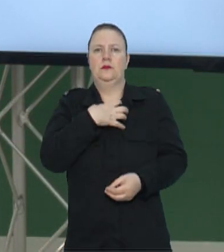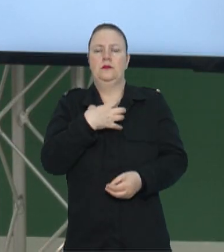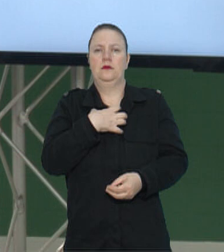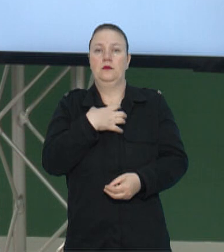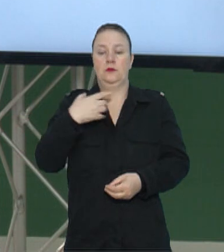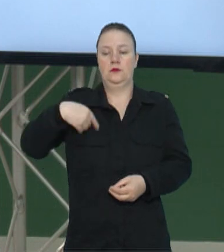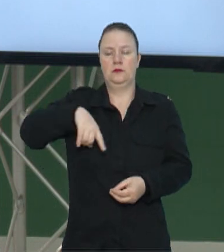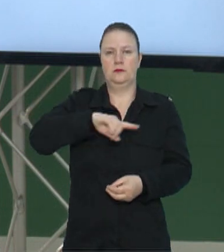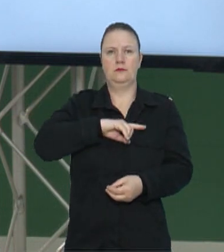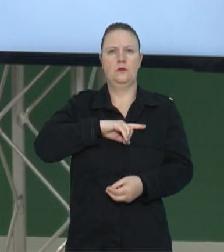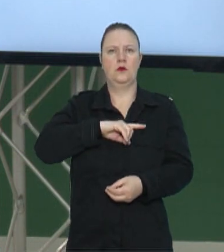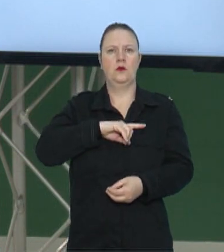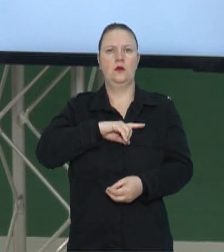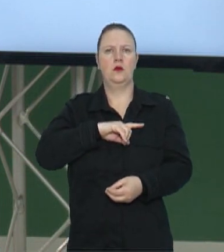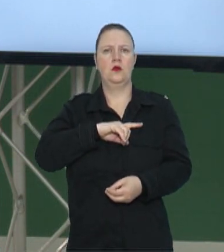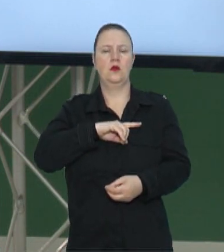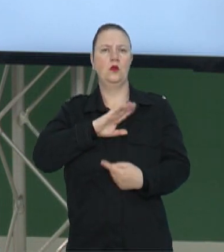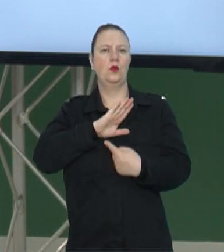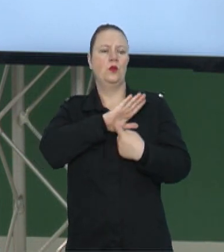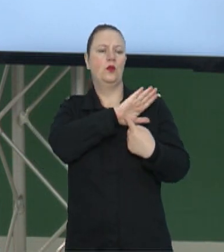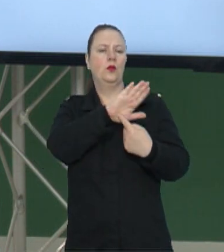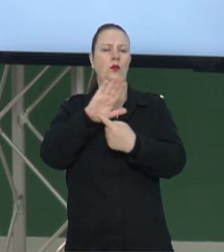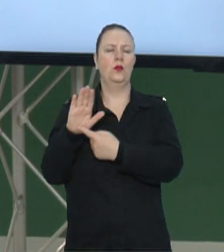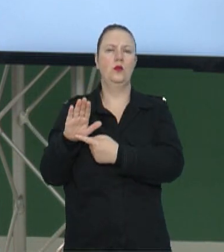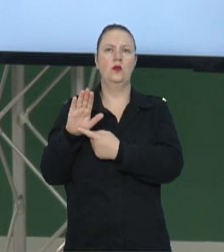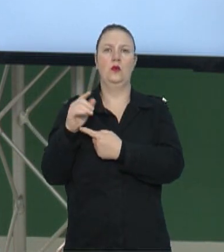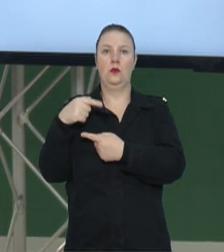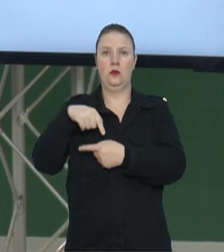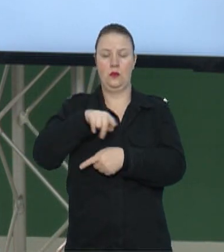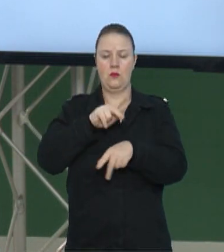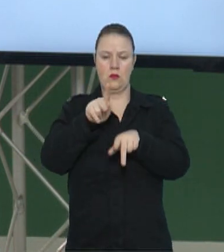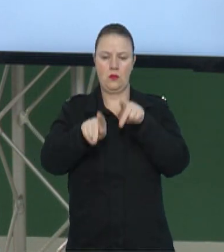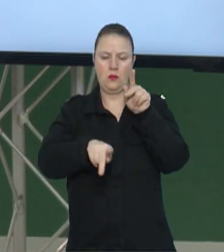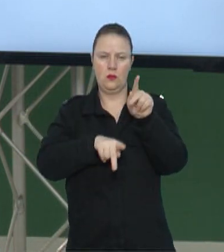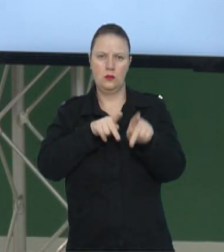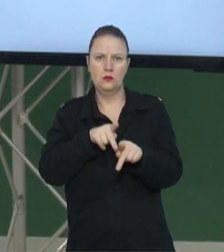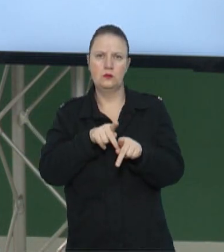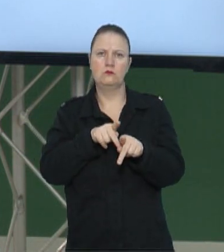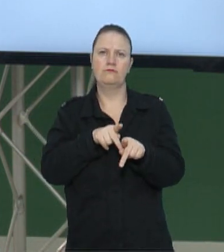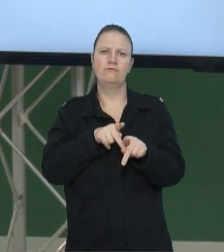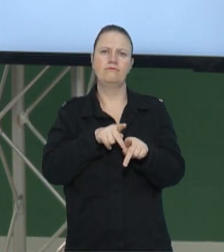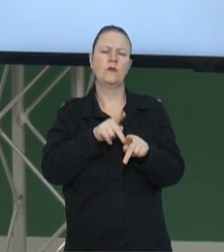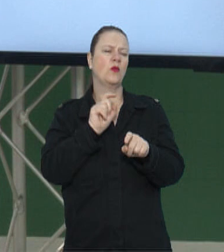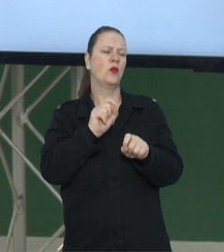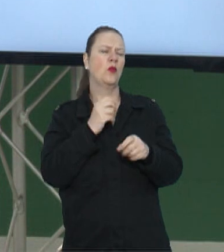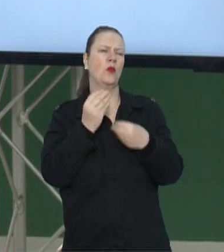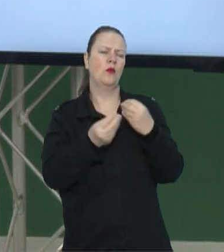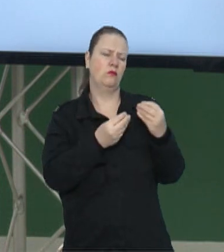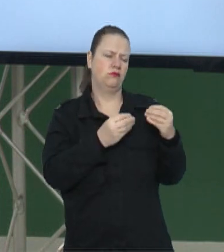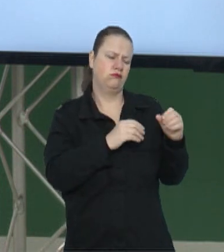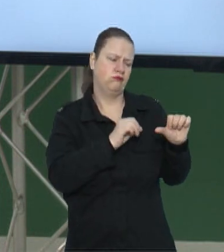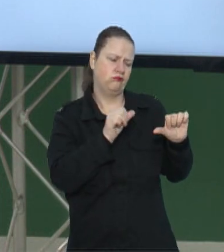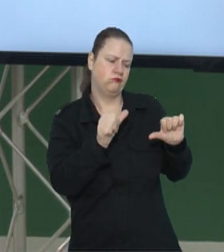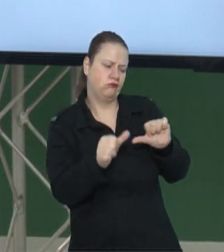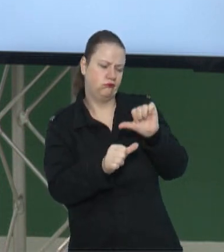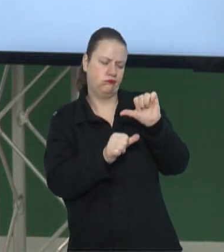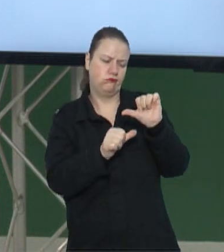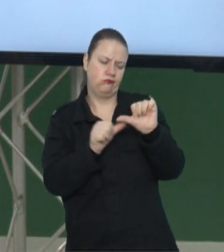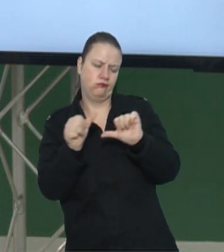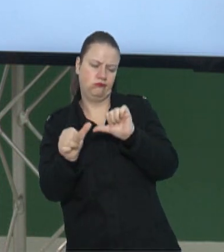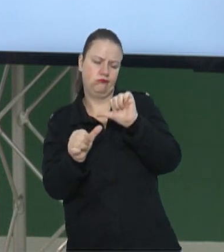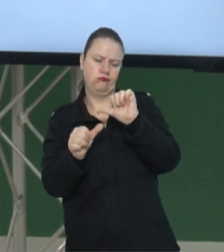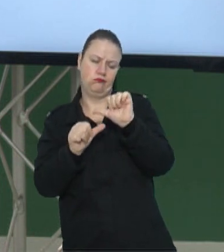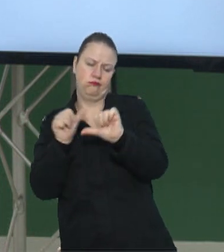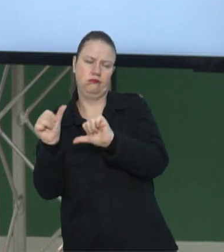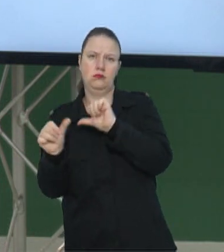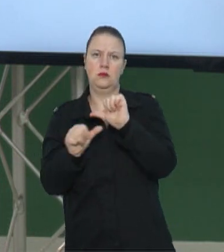enquanto população, que é resultado de uma mudança ou de influências ou de